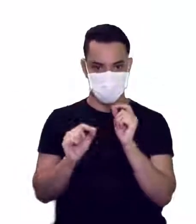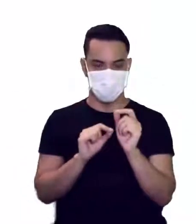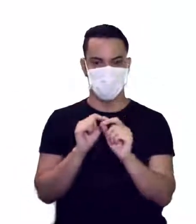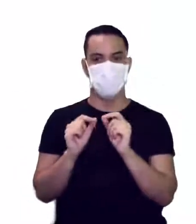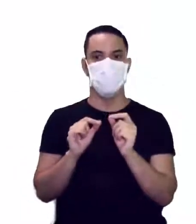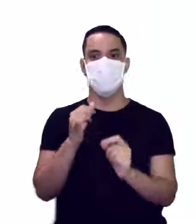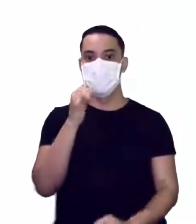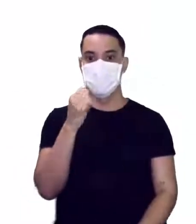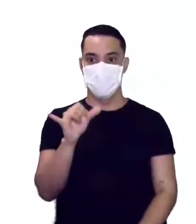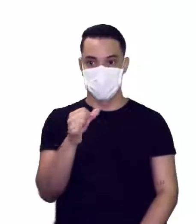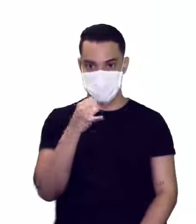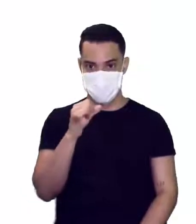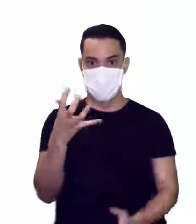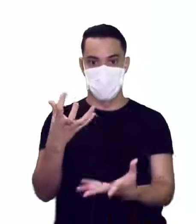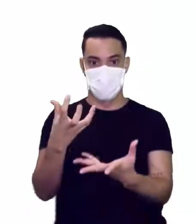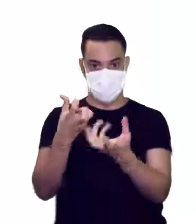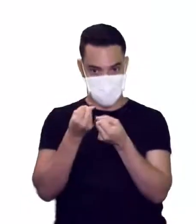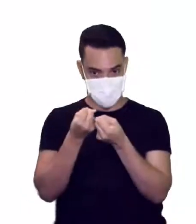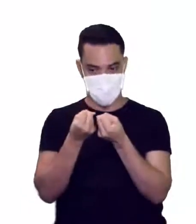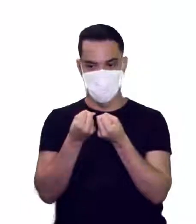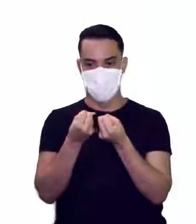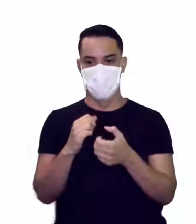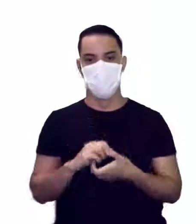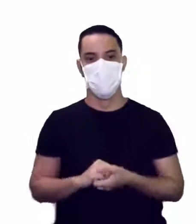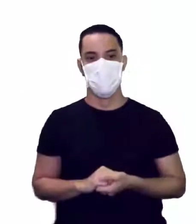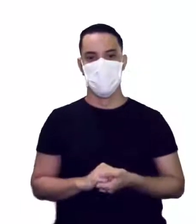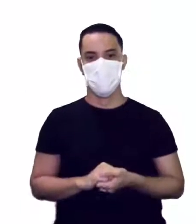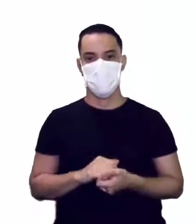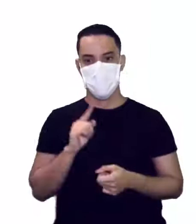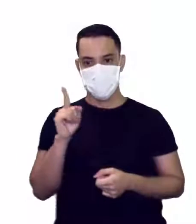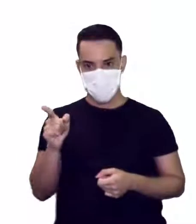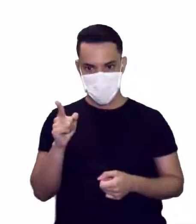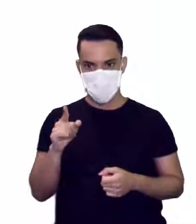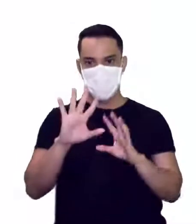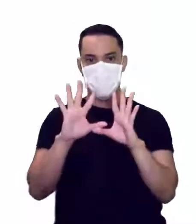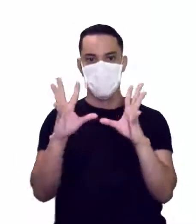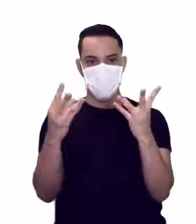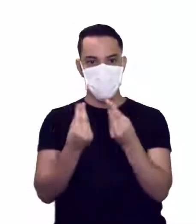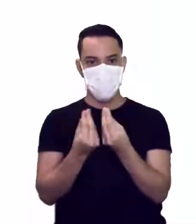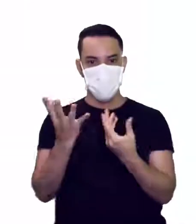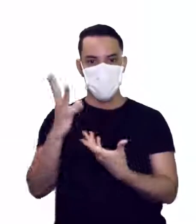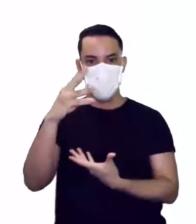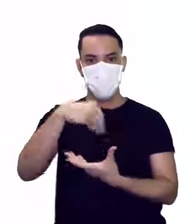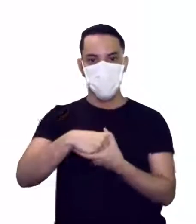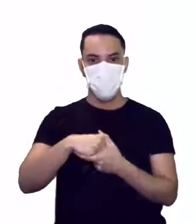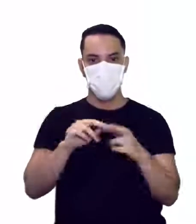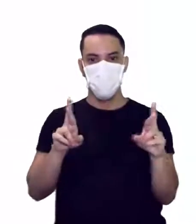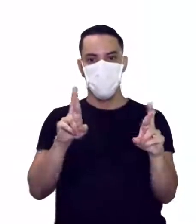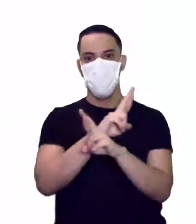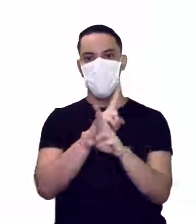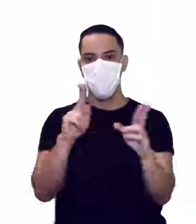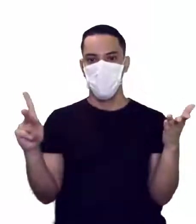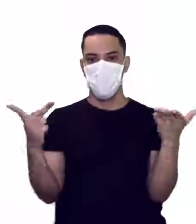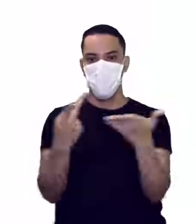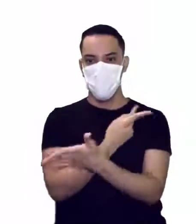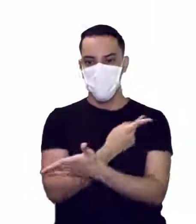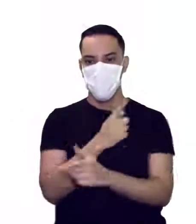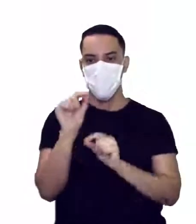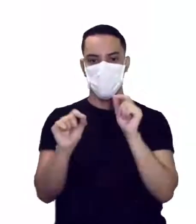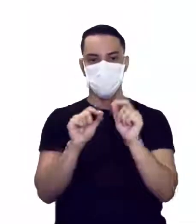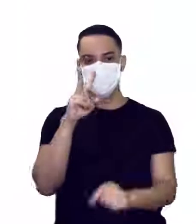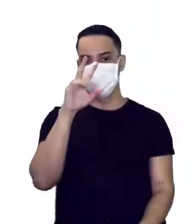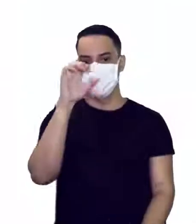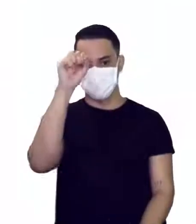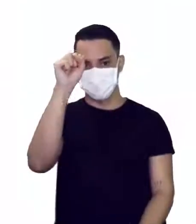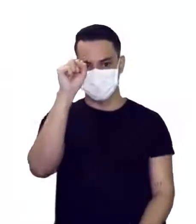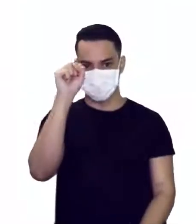carga elétrica, ok? Esta propriedade está relacionada ao fato de ocorrer uma força